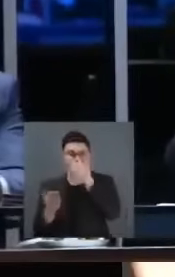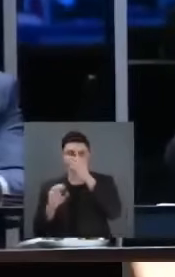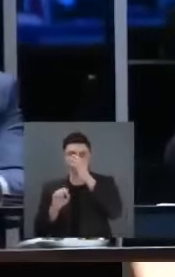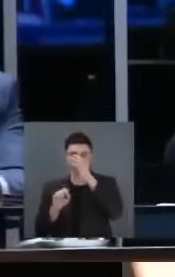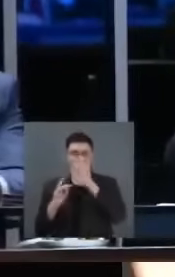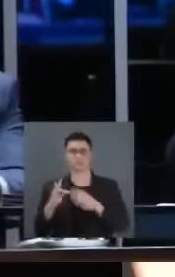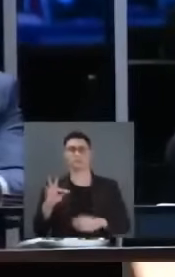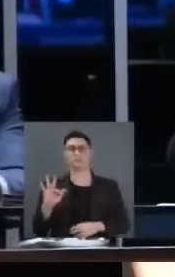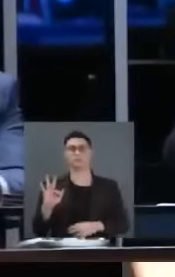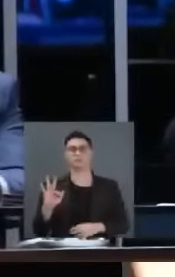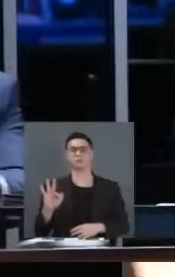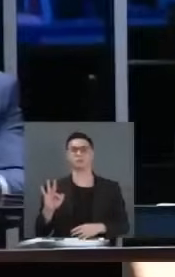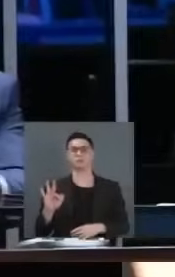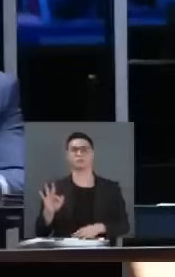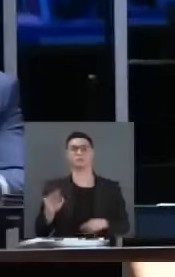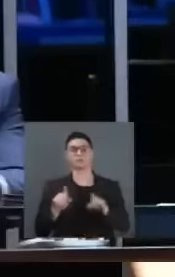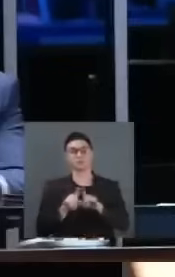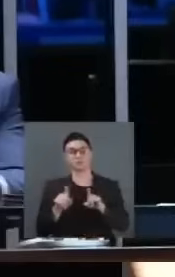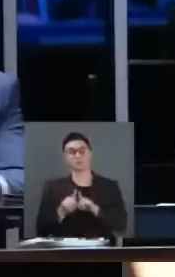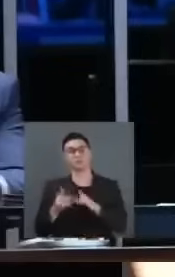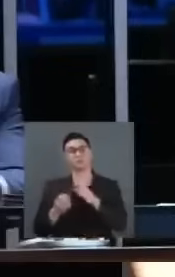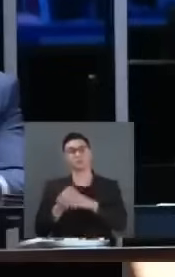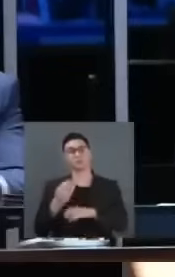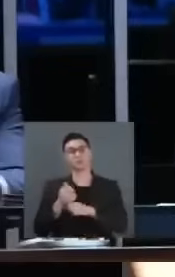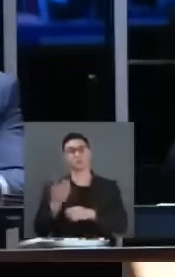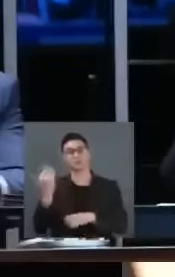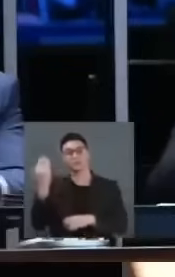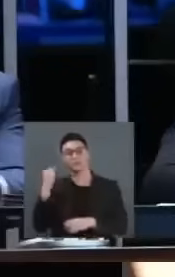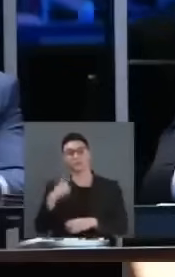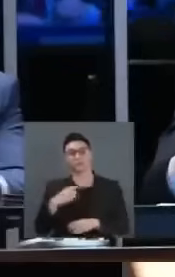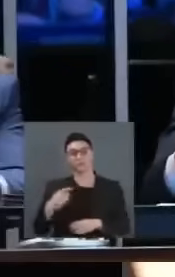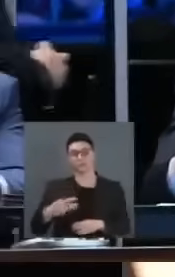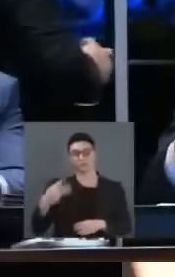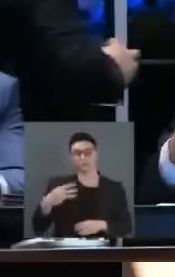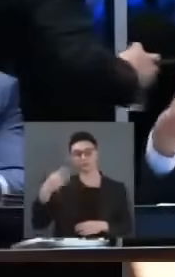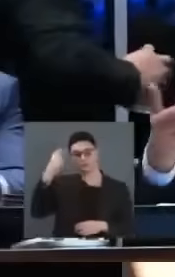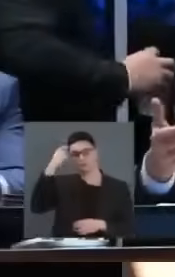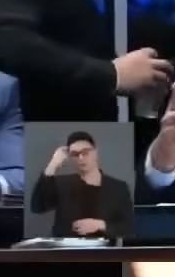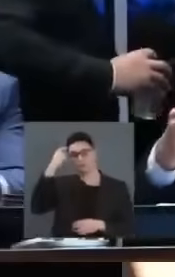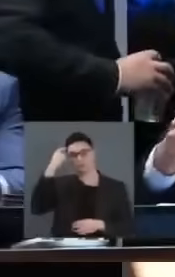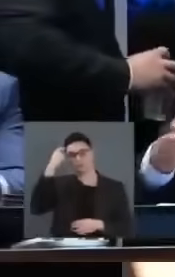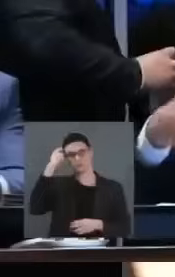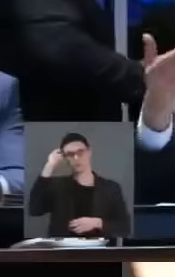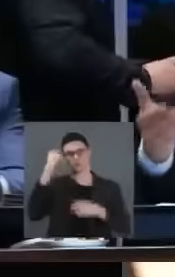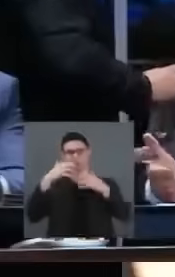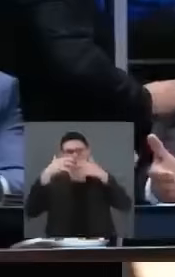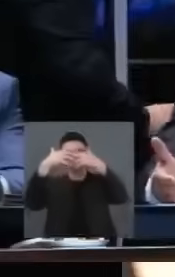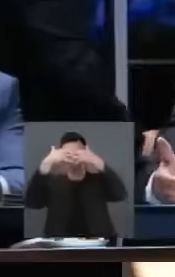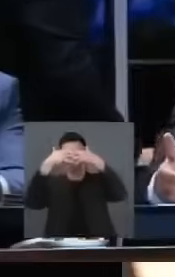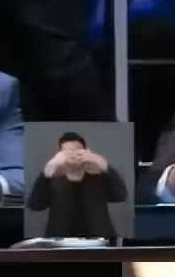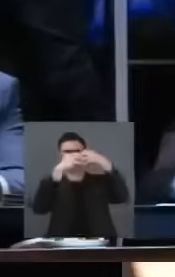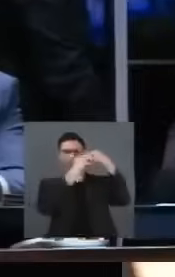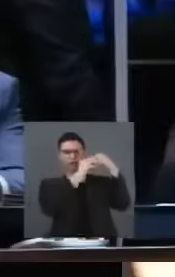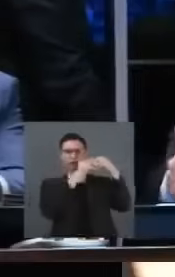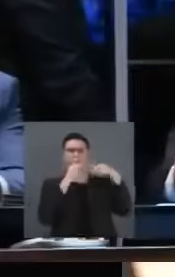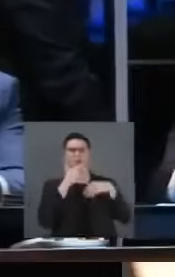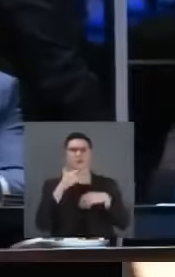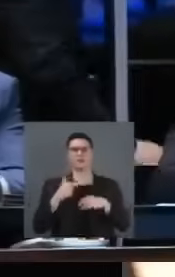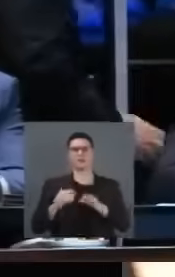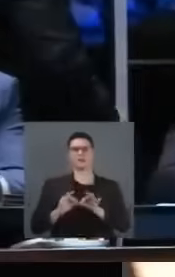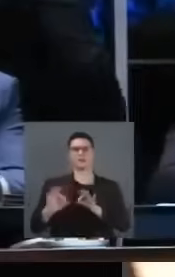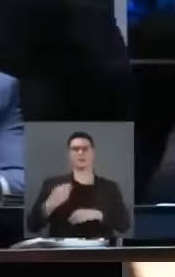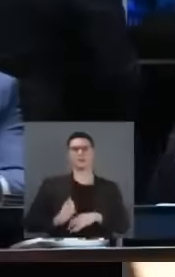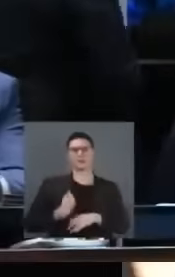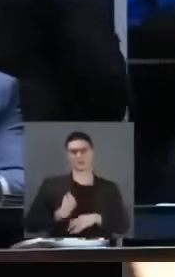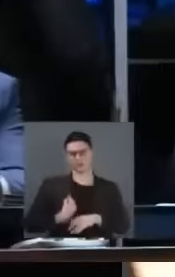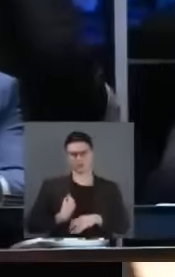Federal estabeleceu no passado uma terceira causa que é a anencefalia, que é a não expectativa de vida, capaz